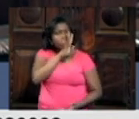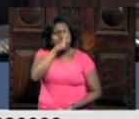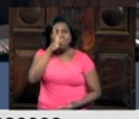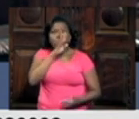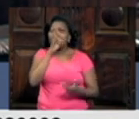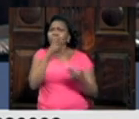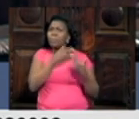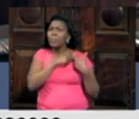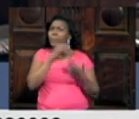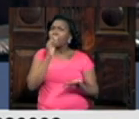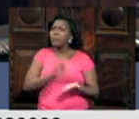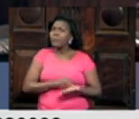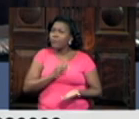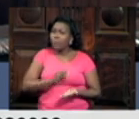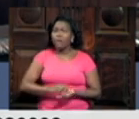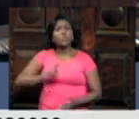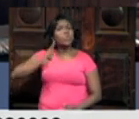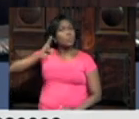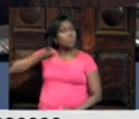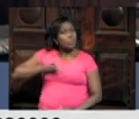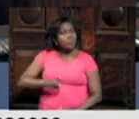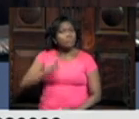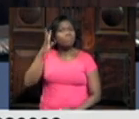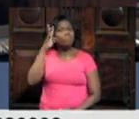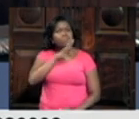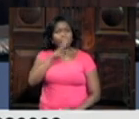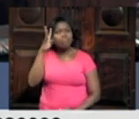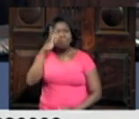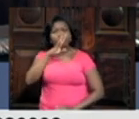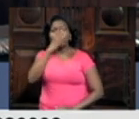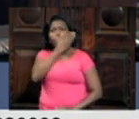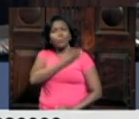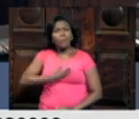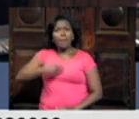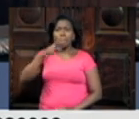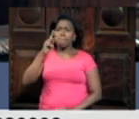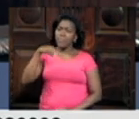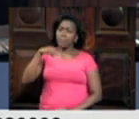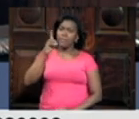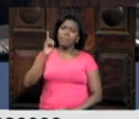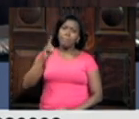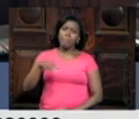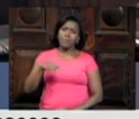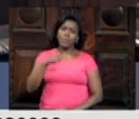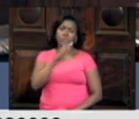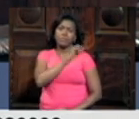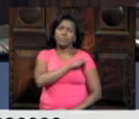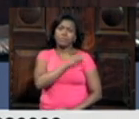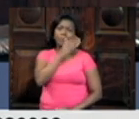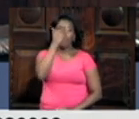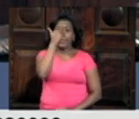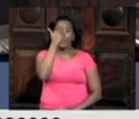continua fazendo, que segue a mesma trilha, o governo incompetente do PMDB no Rio de Janeiro. Muito obrigado.